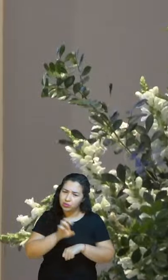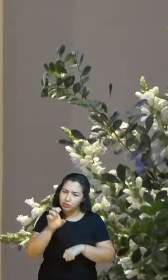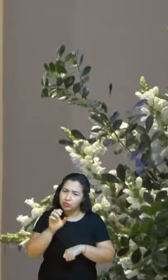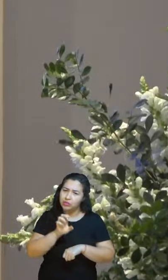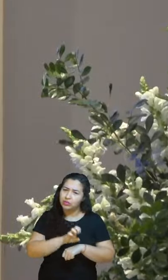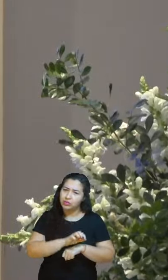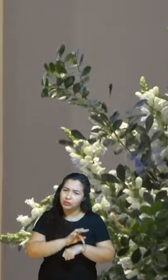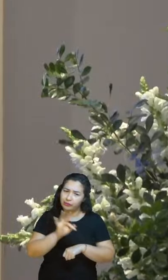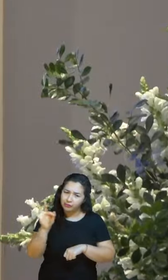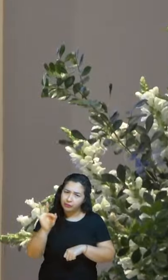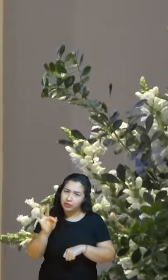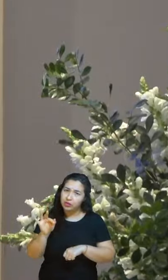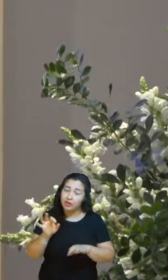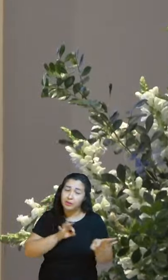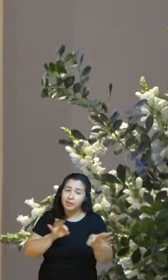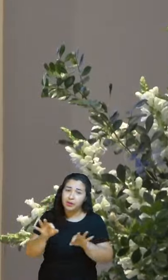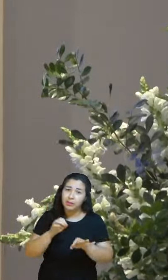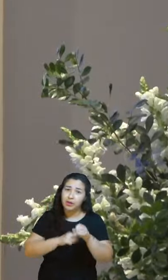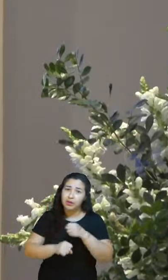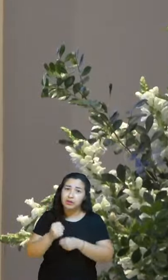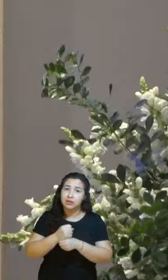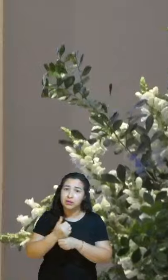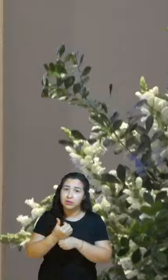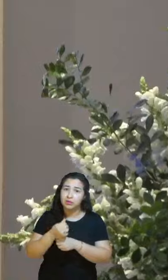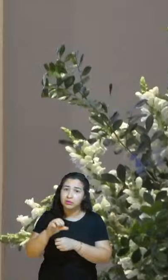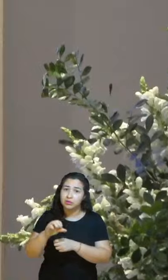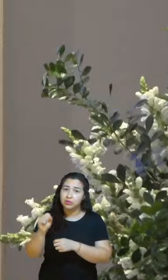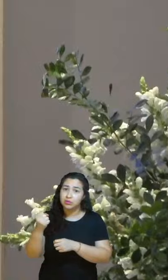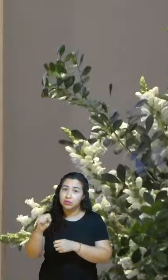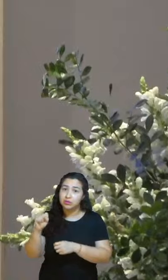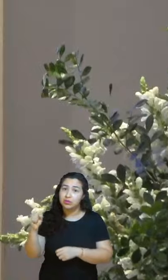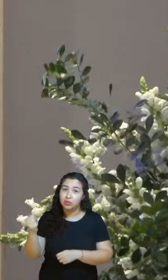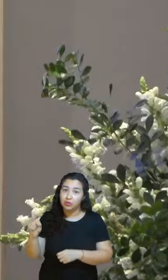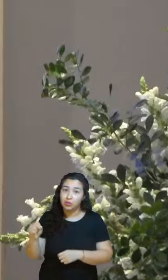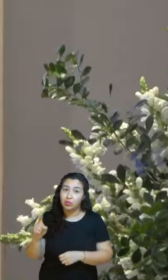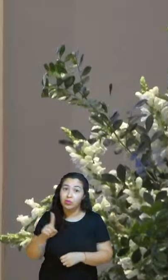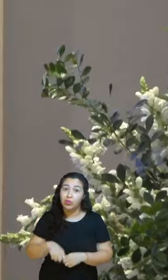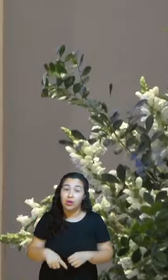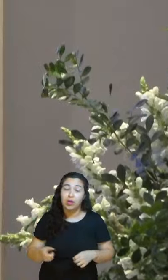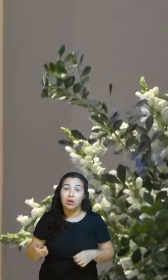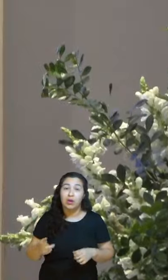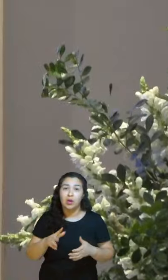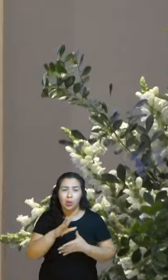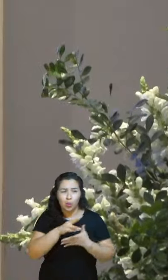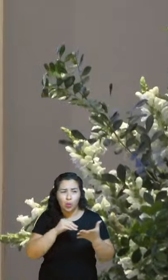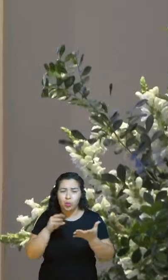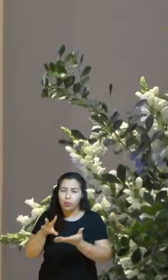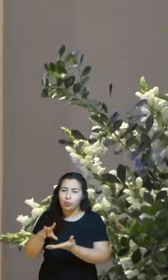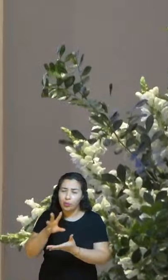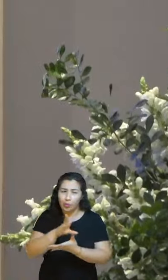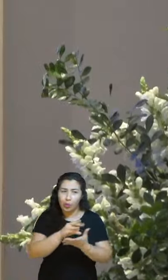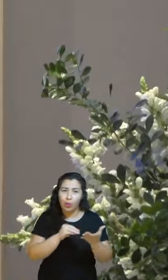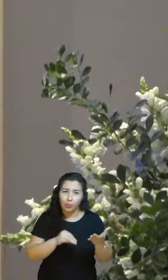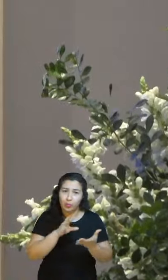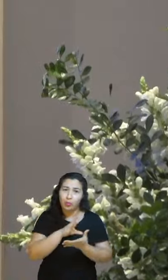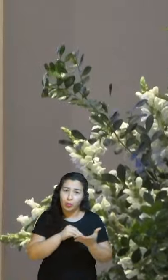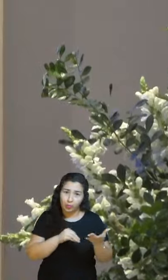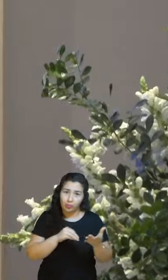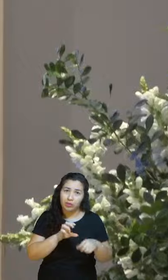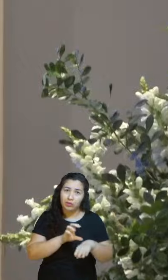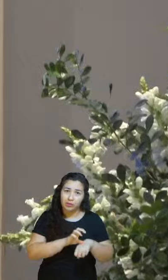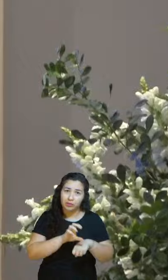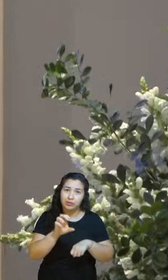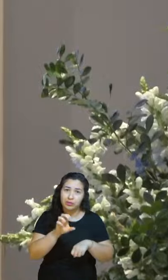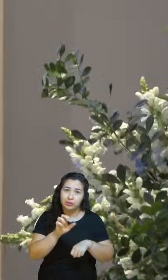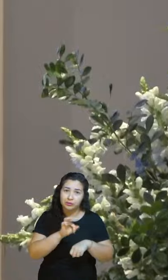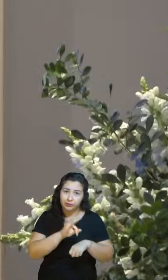em 1988 a constituição do estado se reproduziu praticamente no texto da Constituição Federal por quê Porque